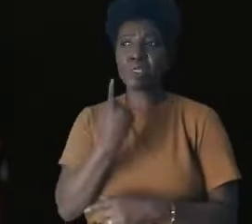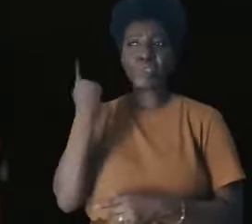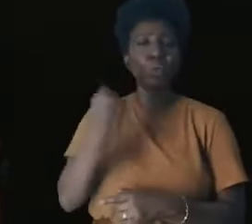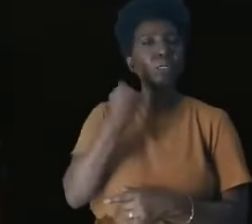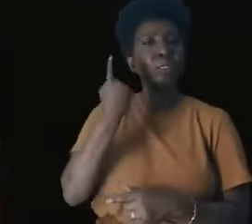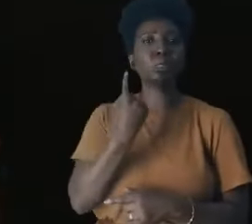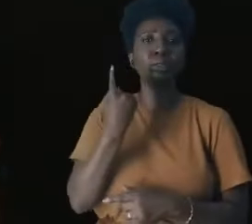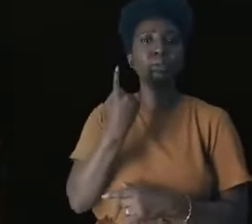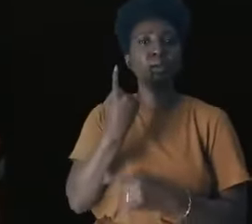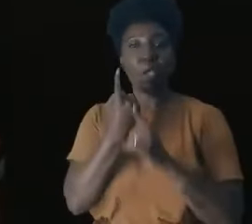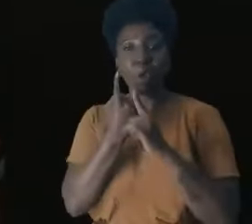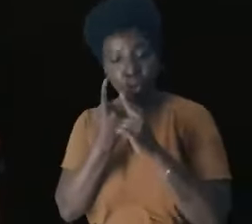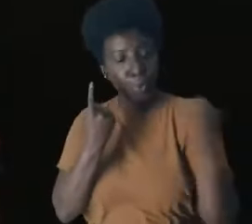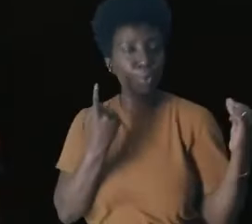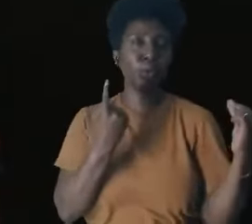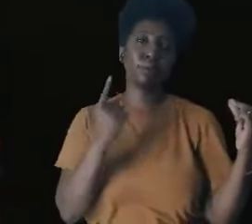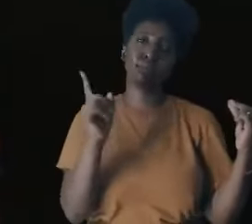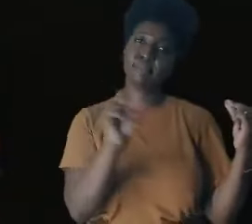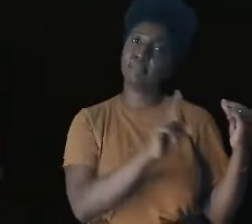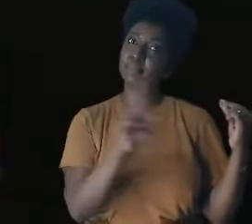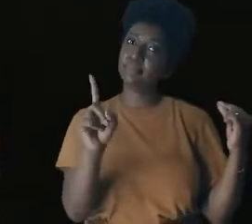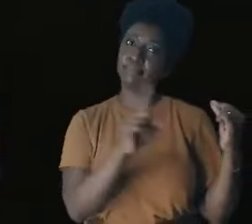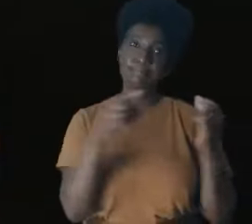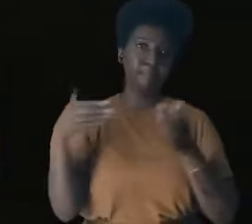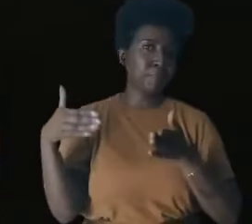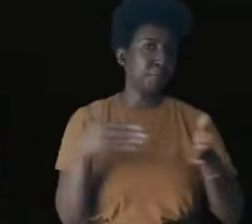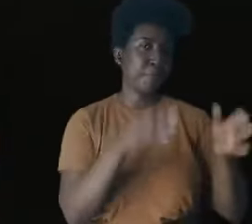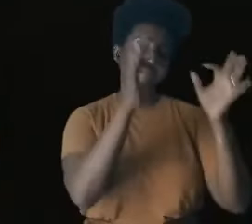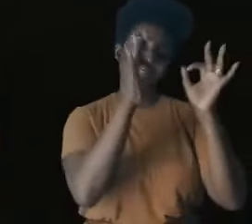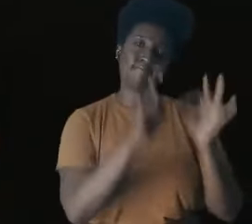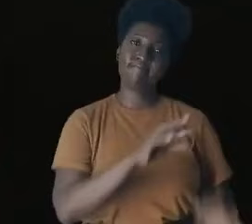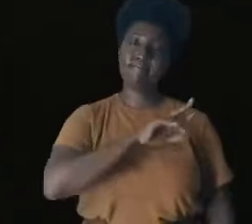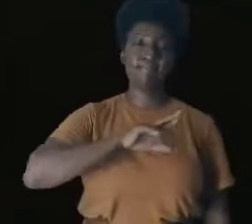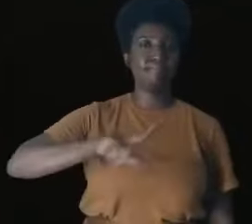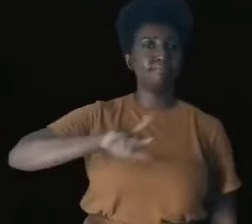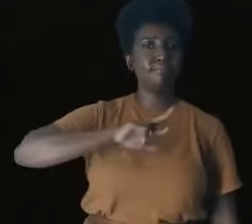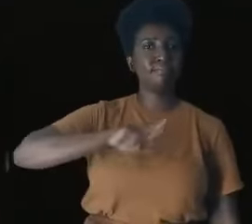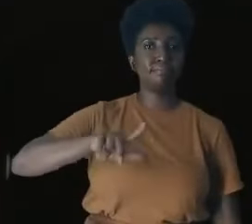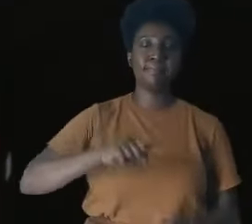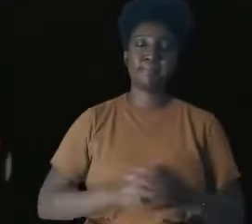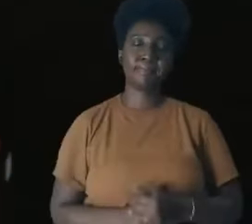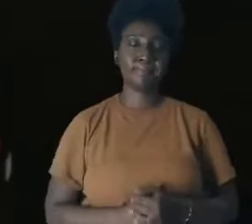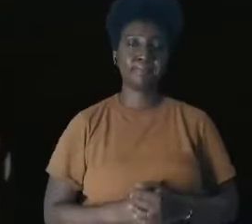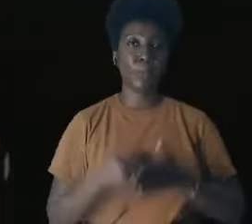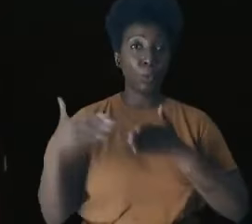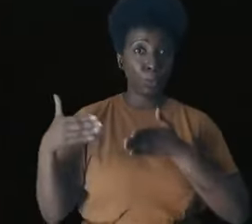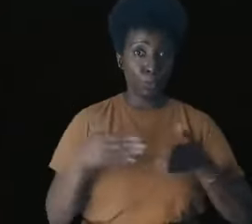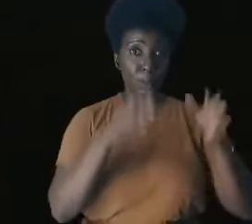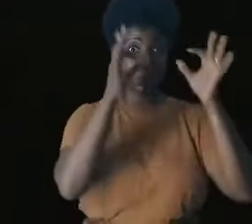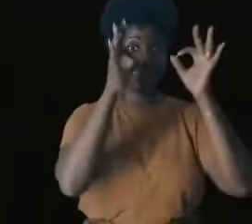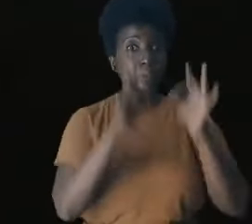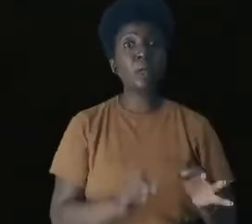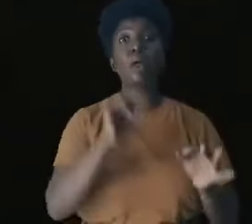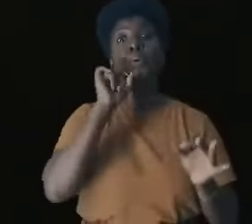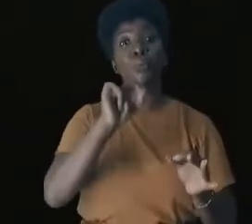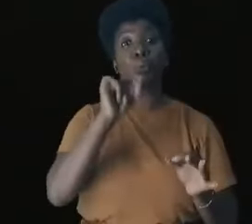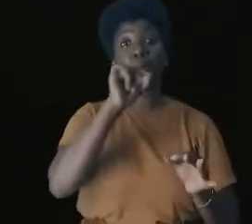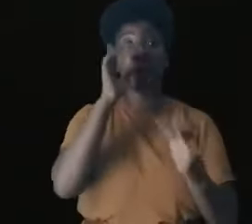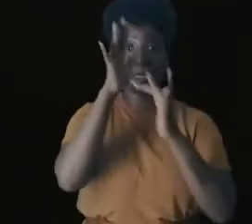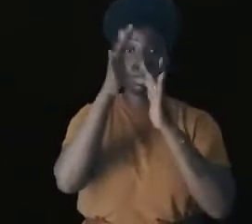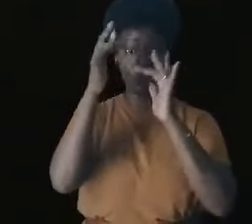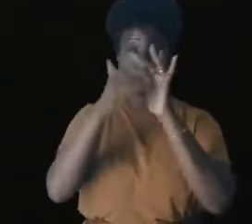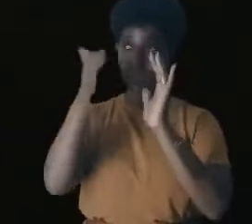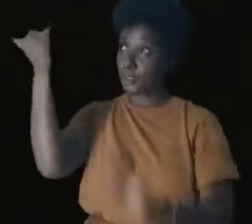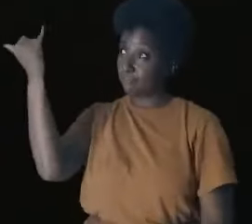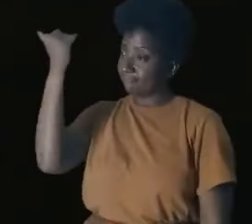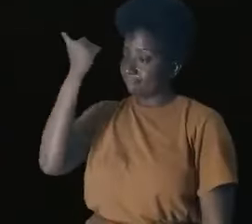deles. Mas esse não é o caminho. O caminho é o que Jesus nos disse: no